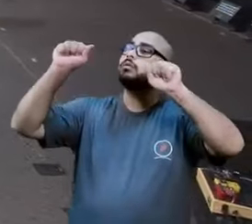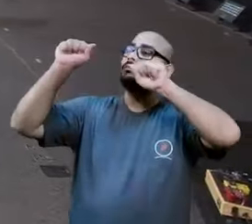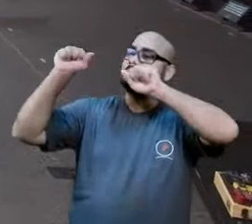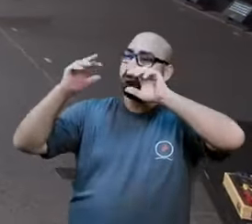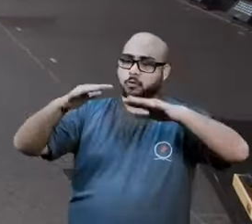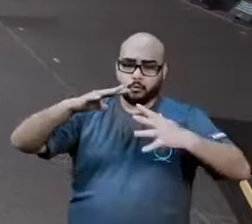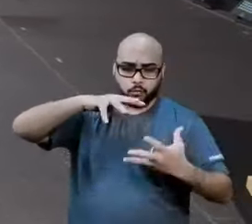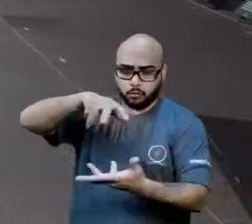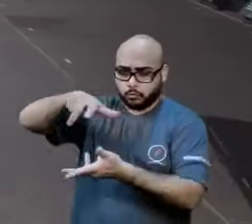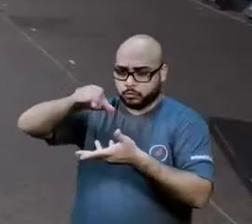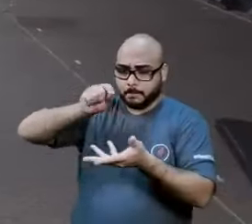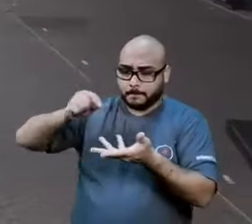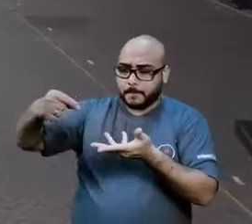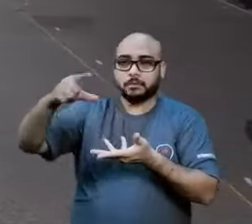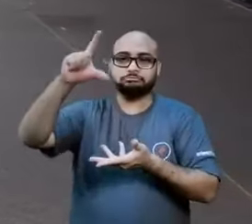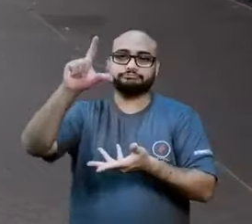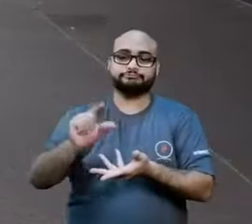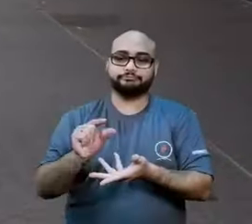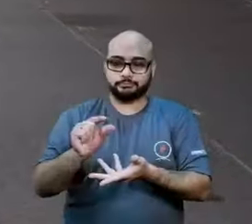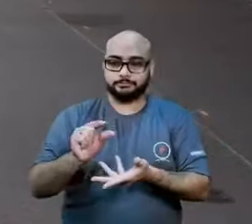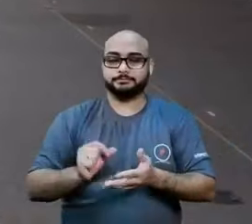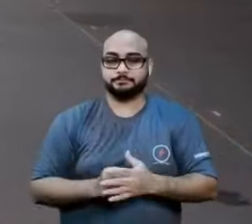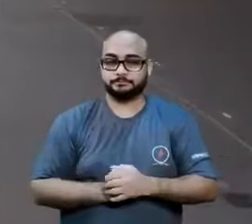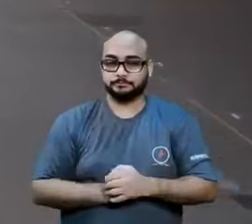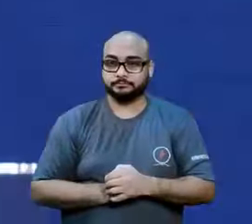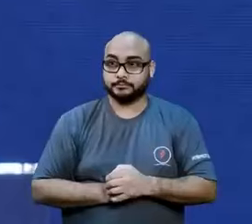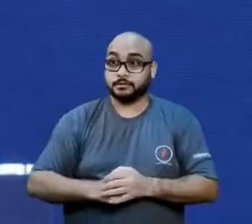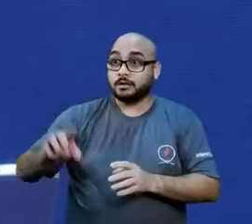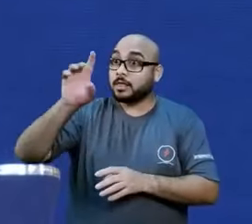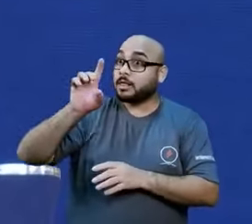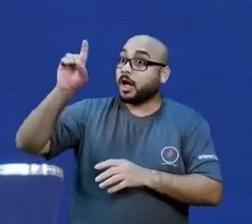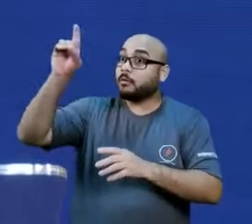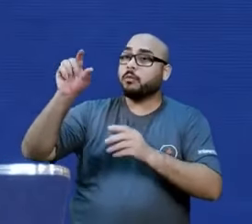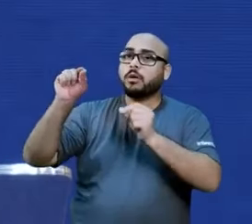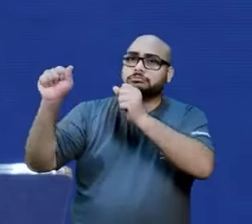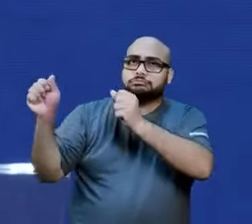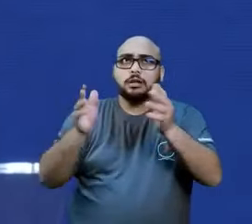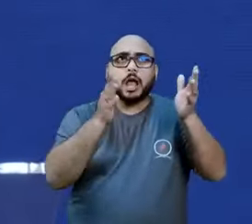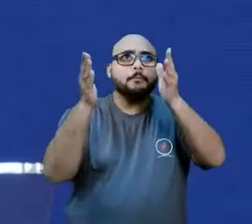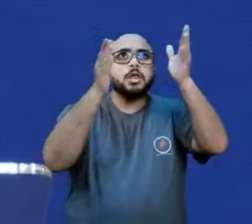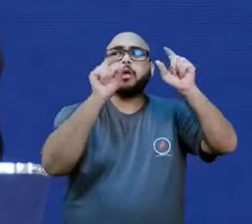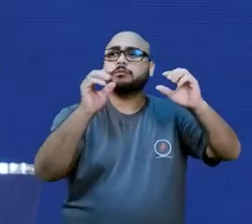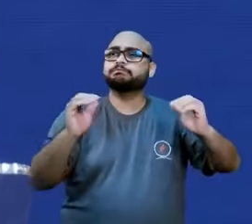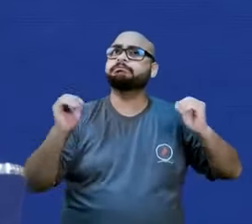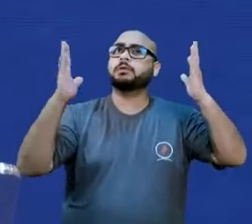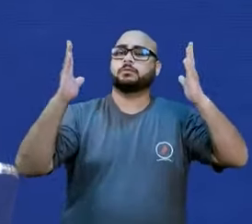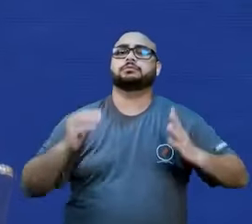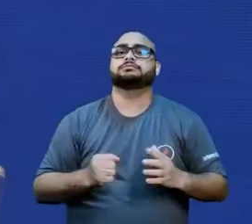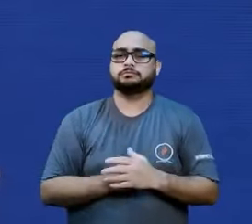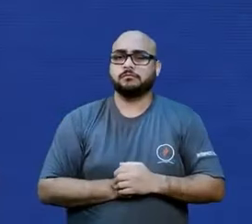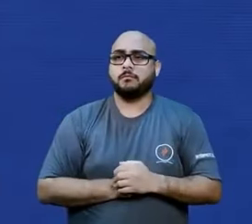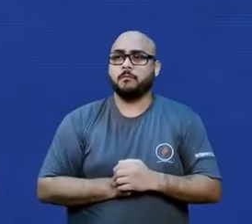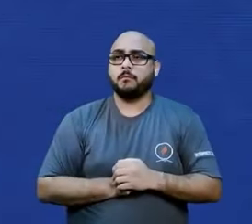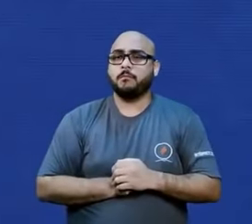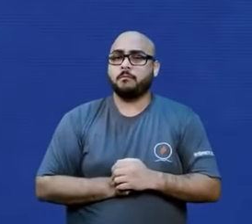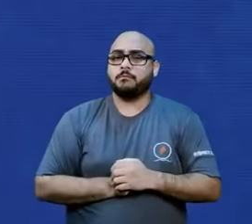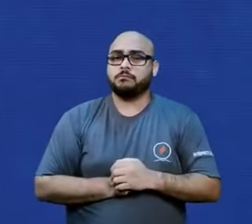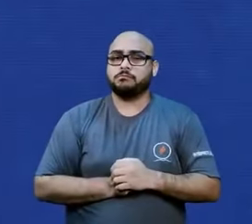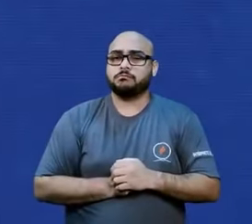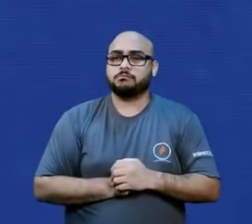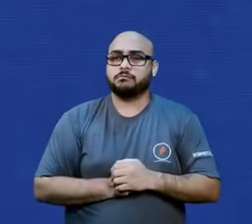assim os meus caminhos são mais altos do que os vossos caminhos e os meus pensamentos mais altos do que os